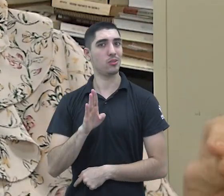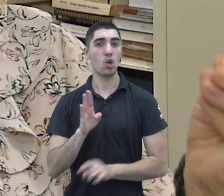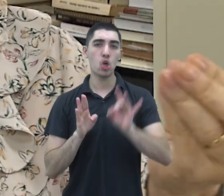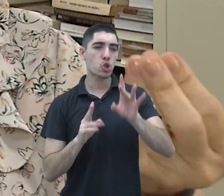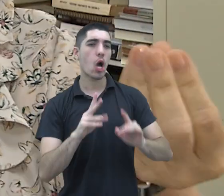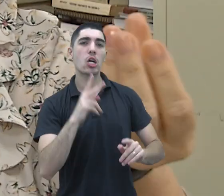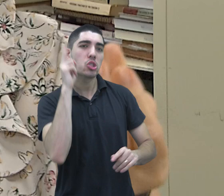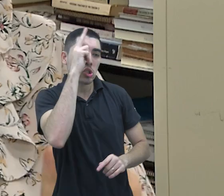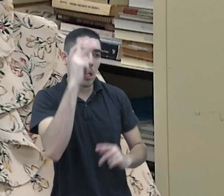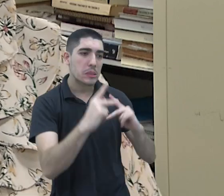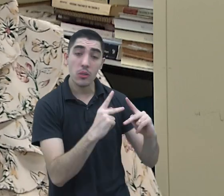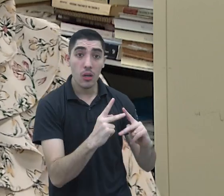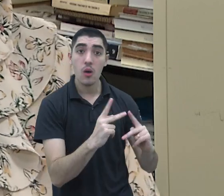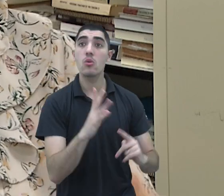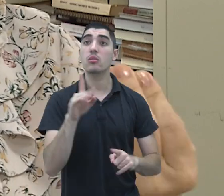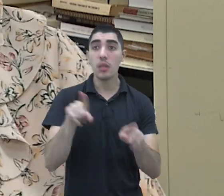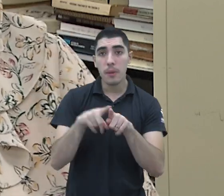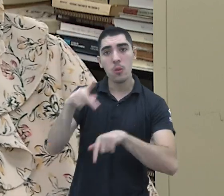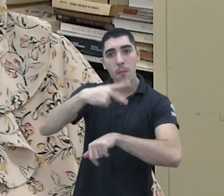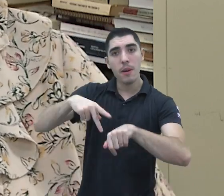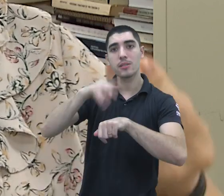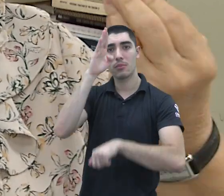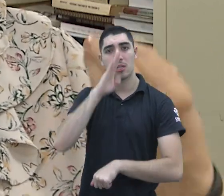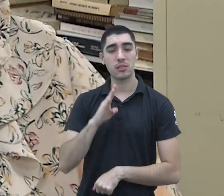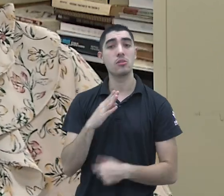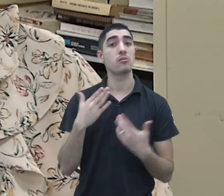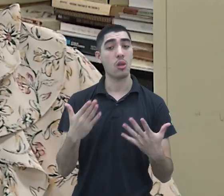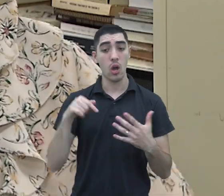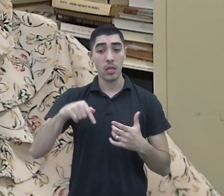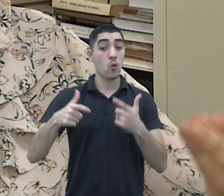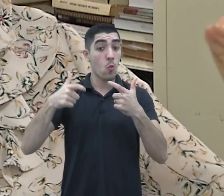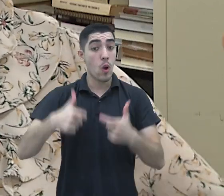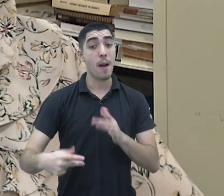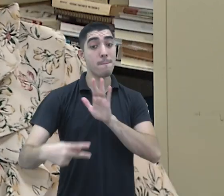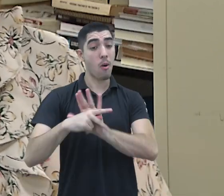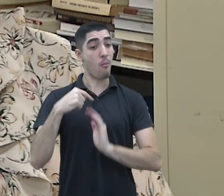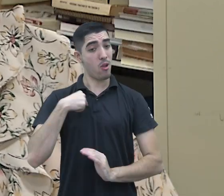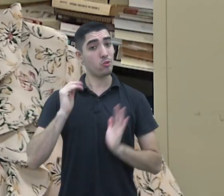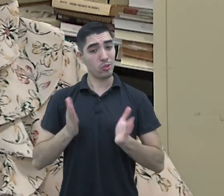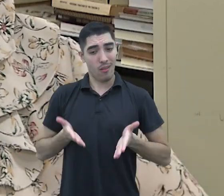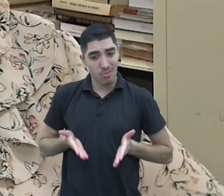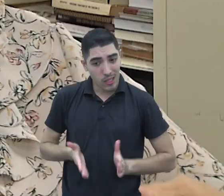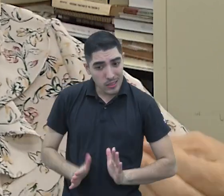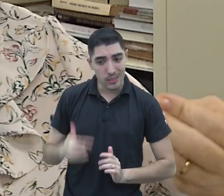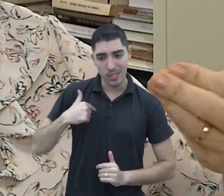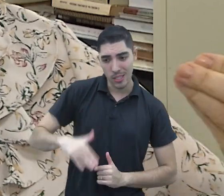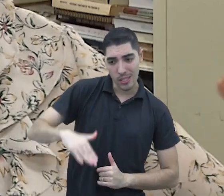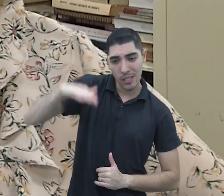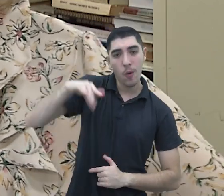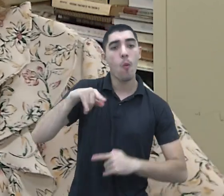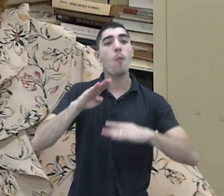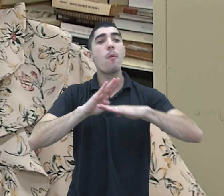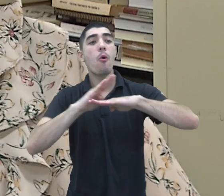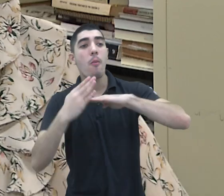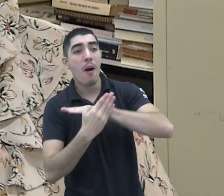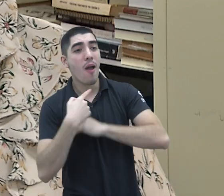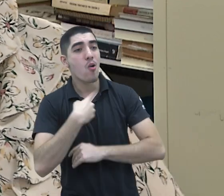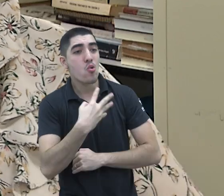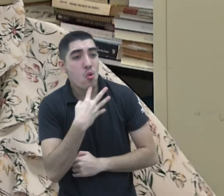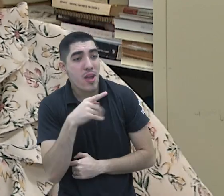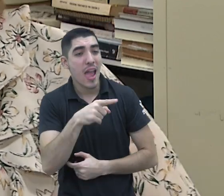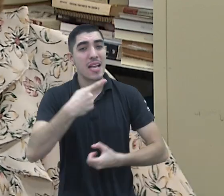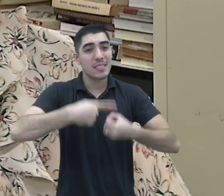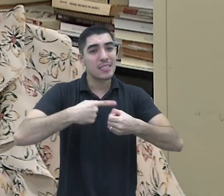país, entender em um local que é o meu local, que é o local que eu fui criada, que é o bairro